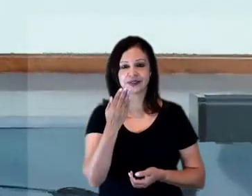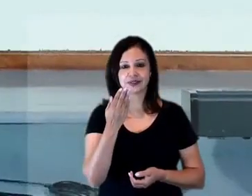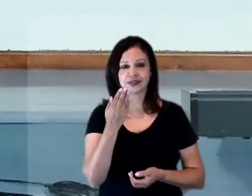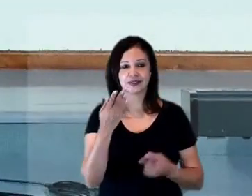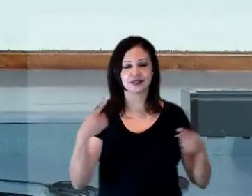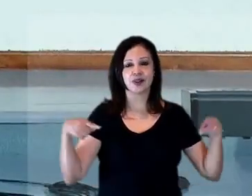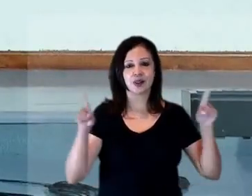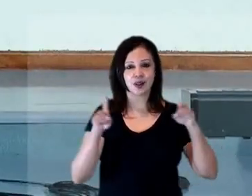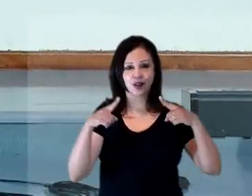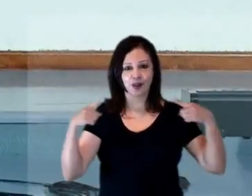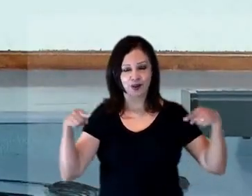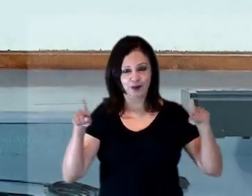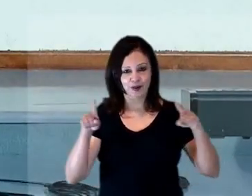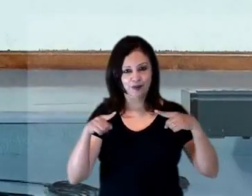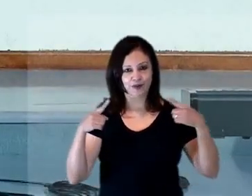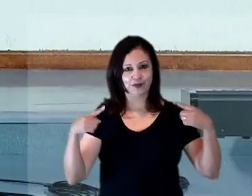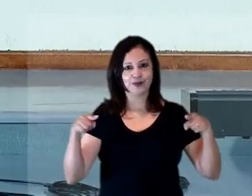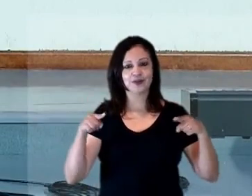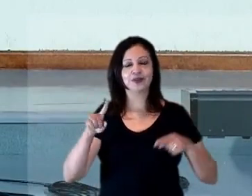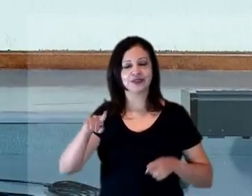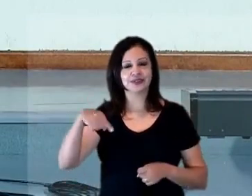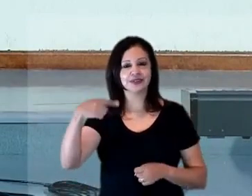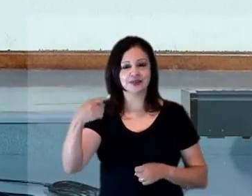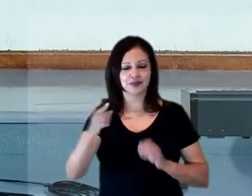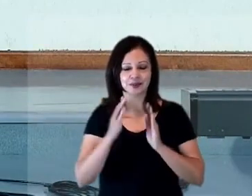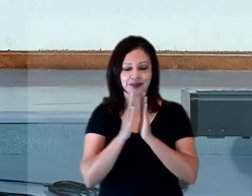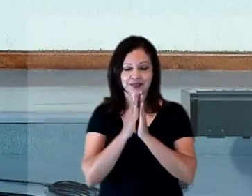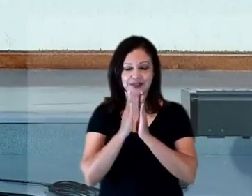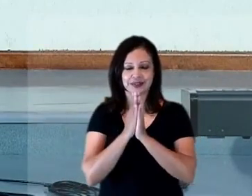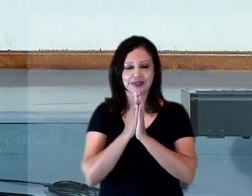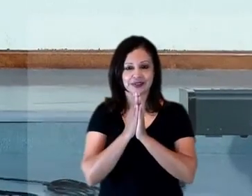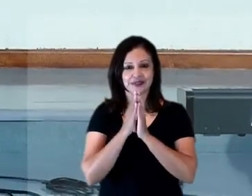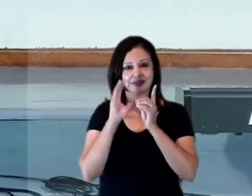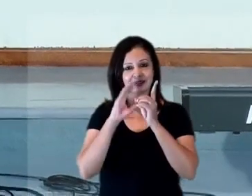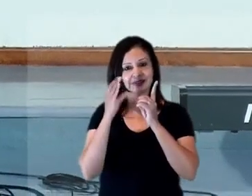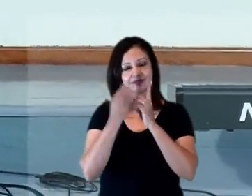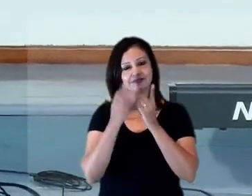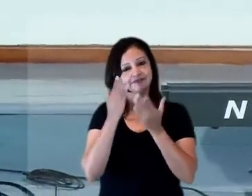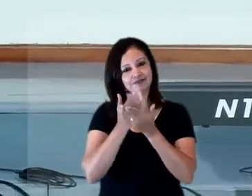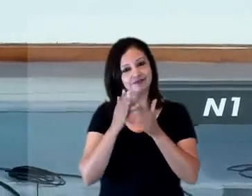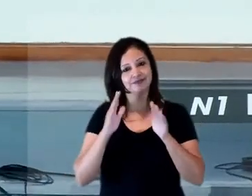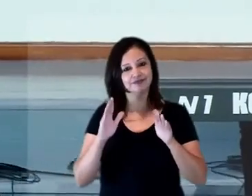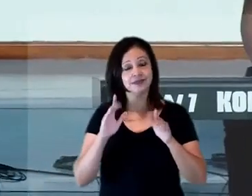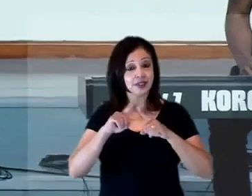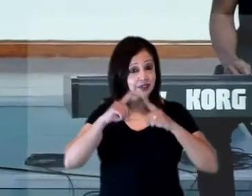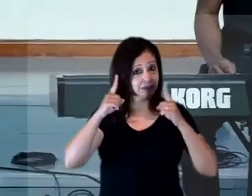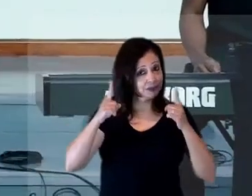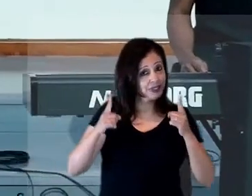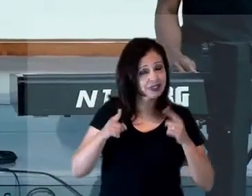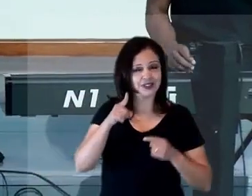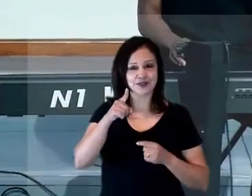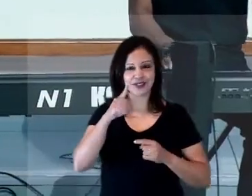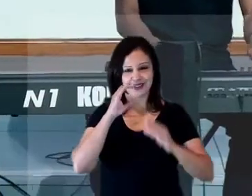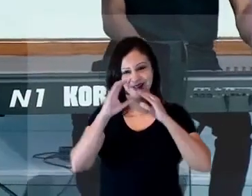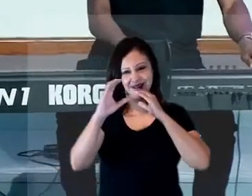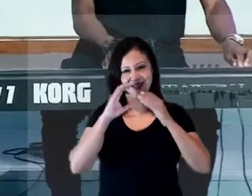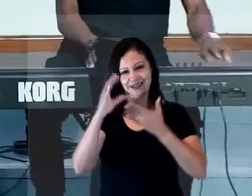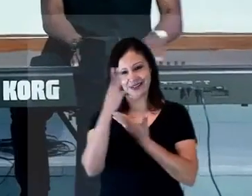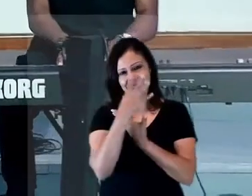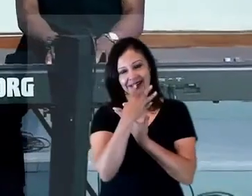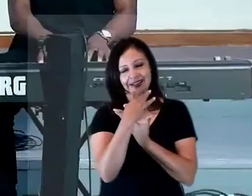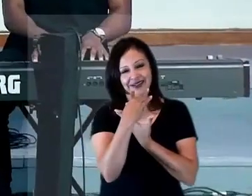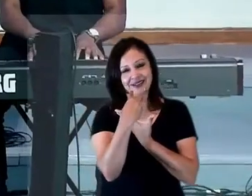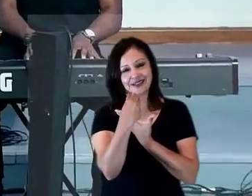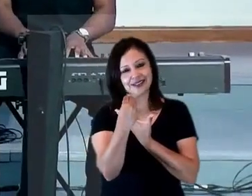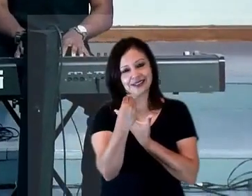conduzir num louvor. Em seguida, nós vamos orar, encerrando o culto. Mas que você possa cantar esse cântico